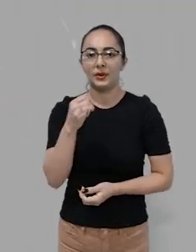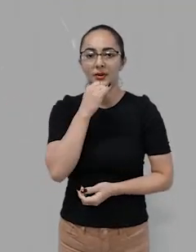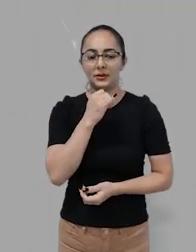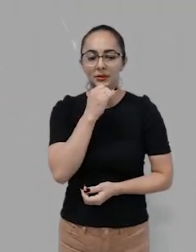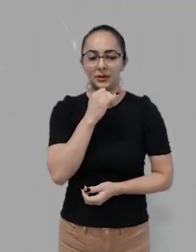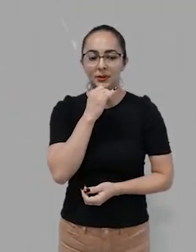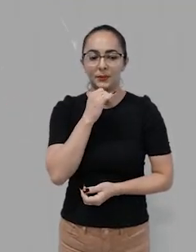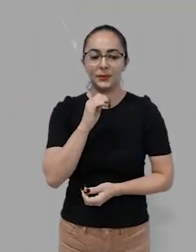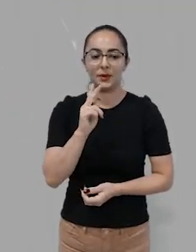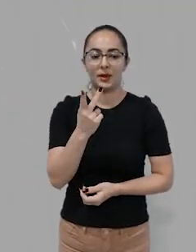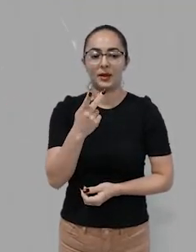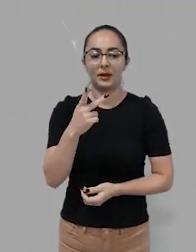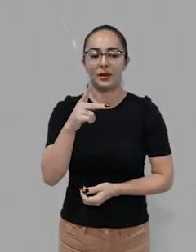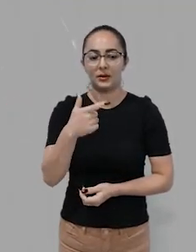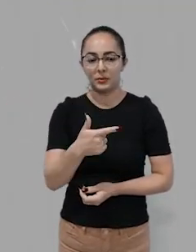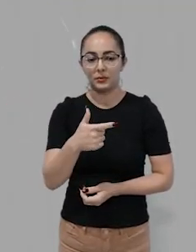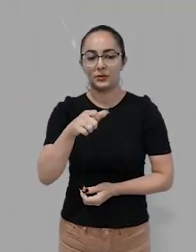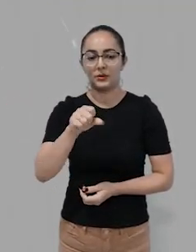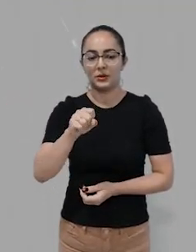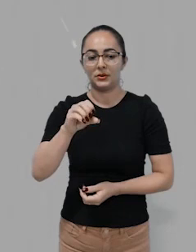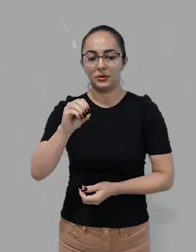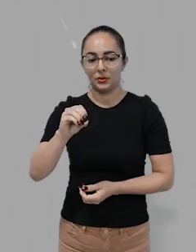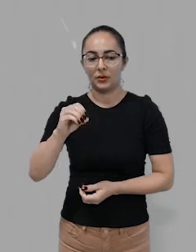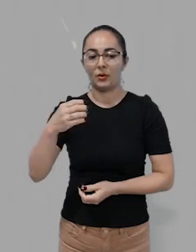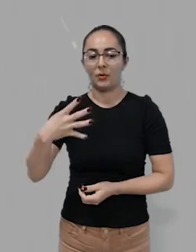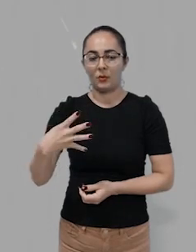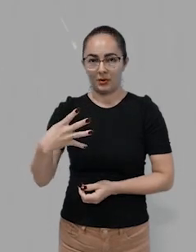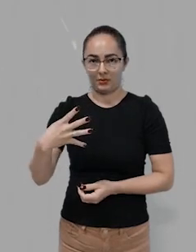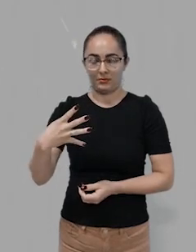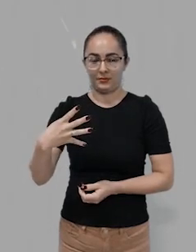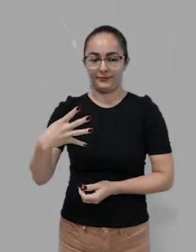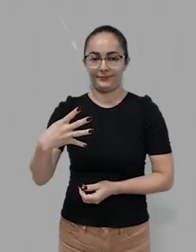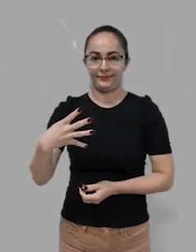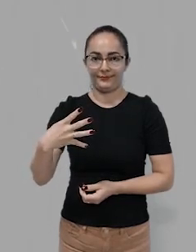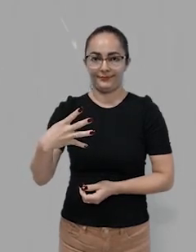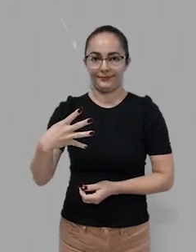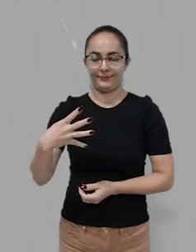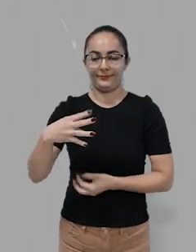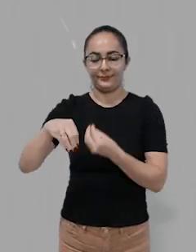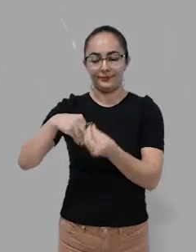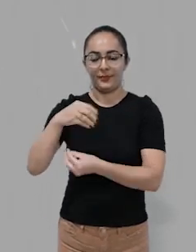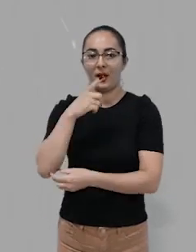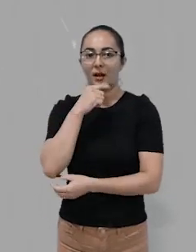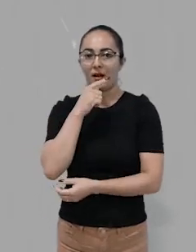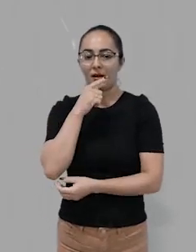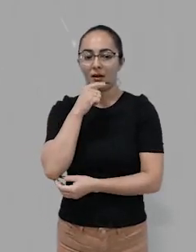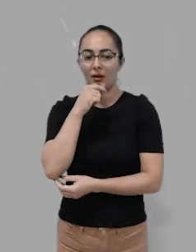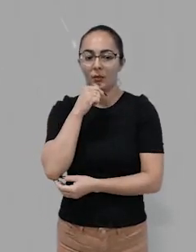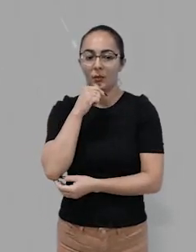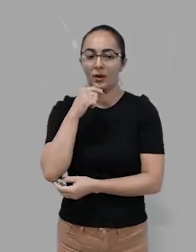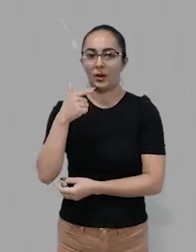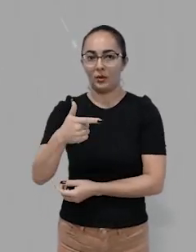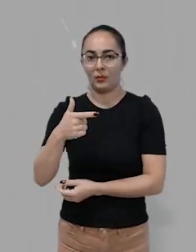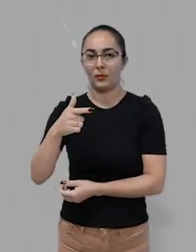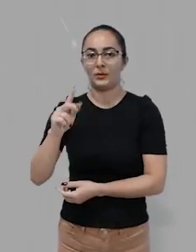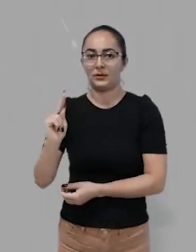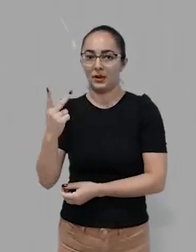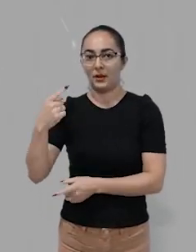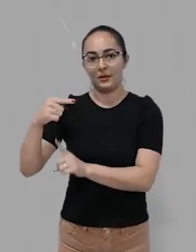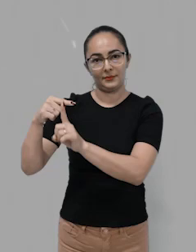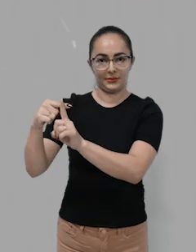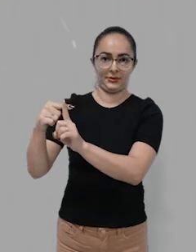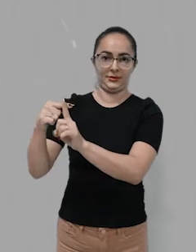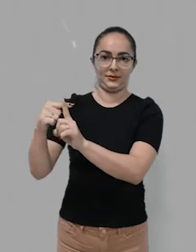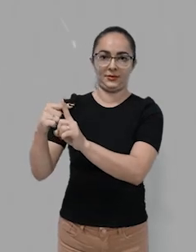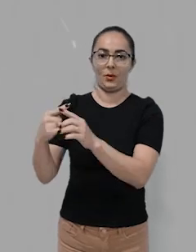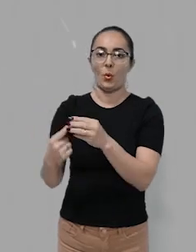o H2SO4, o ácido sulfúrico. Então, em presença de água, 2H+. Então, H+,